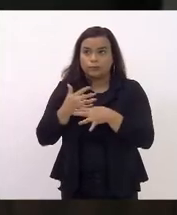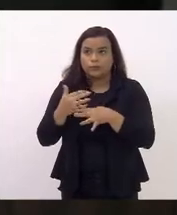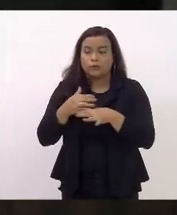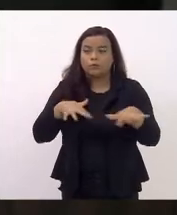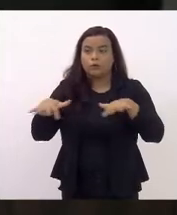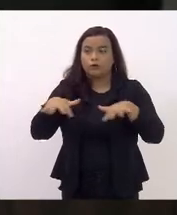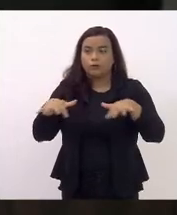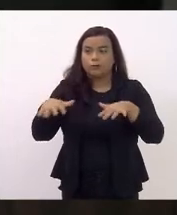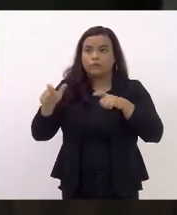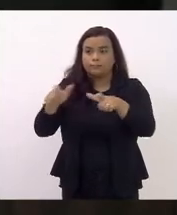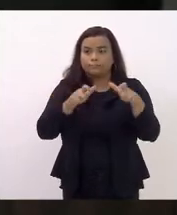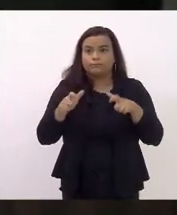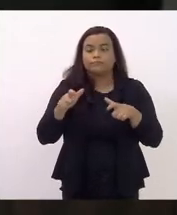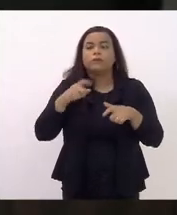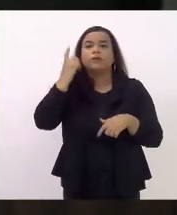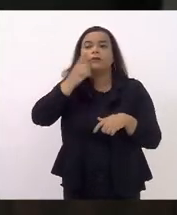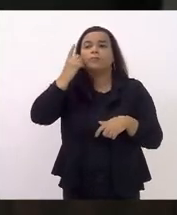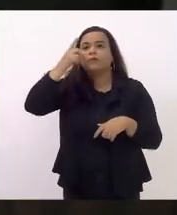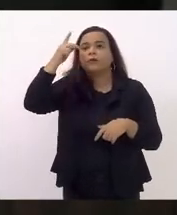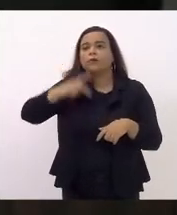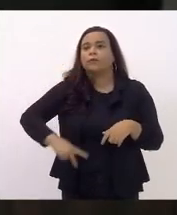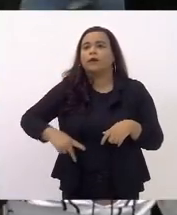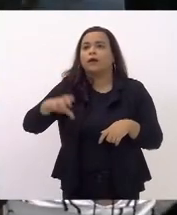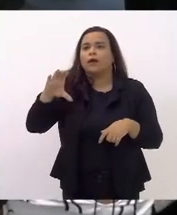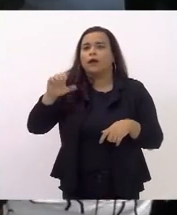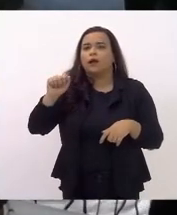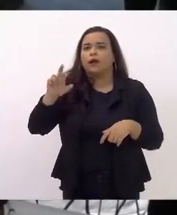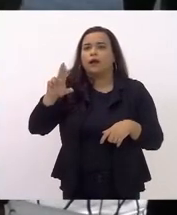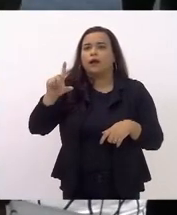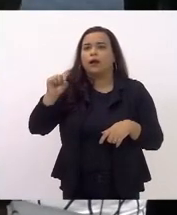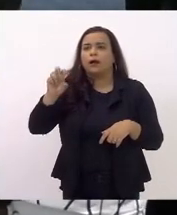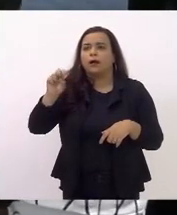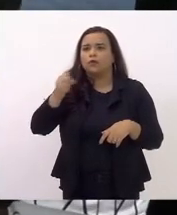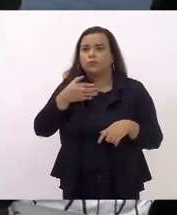deputado presidente Carlos Macedo.